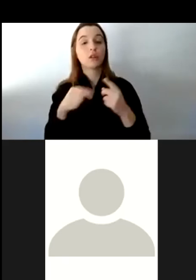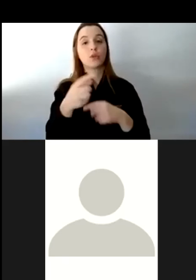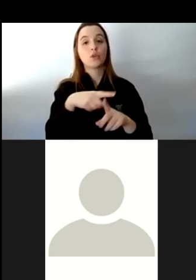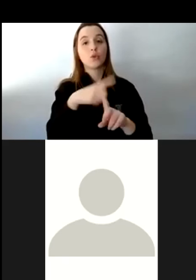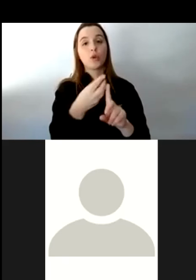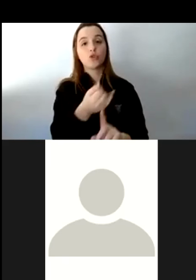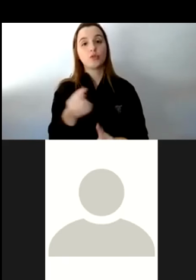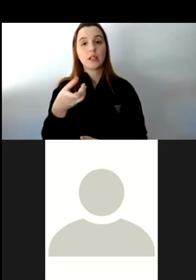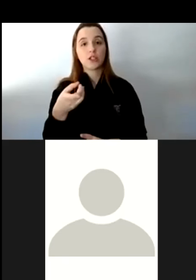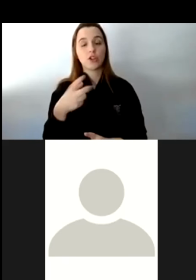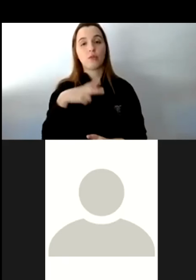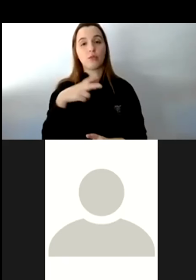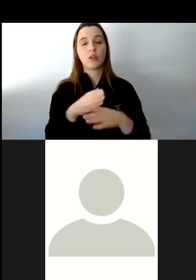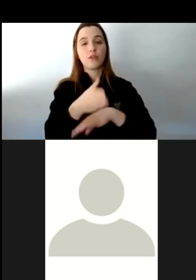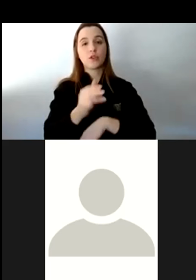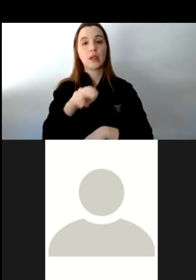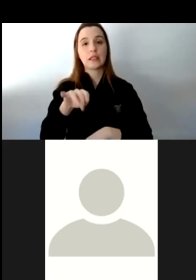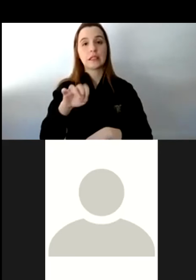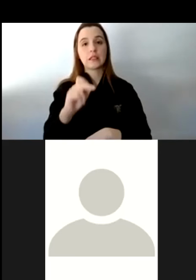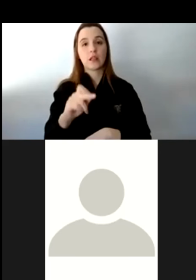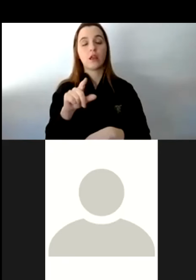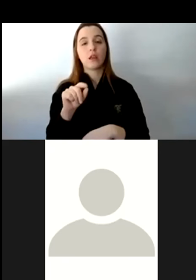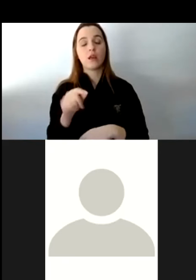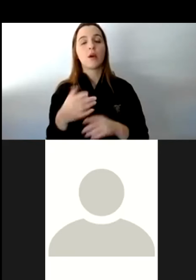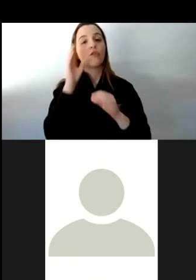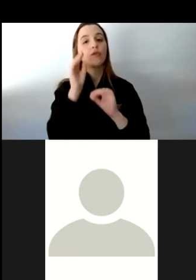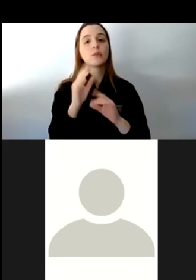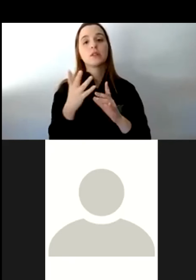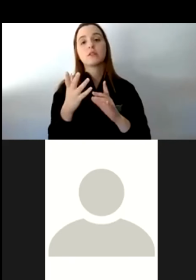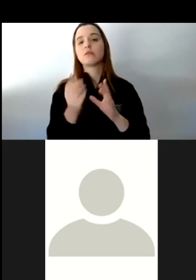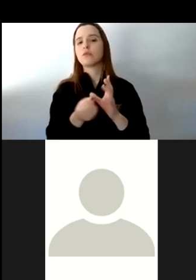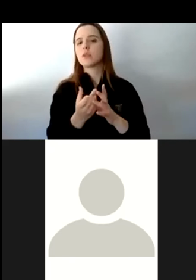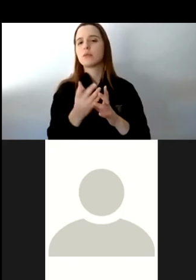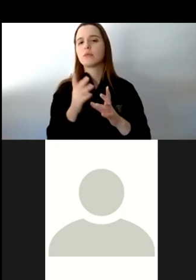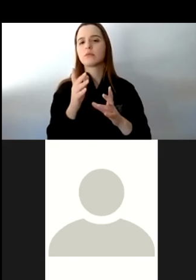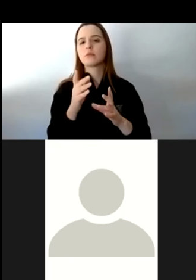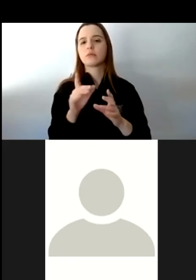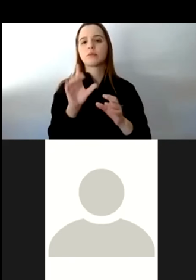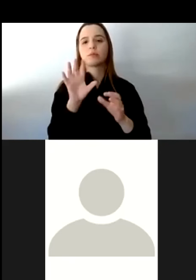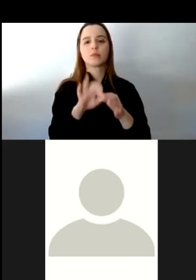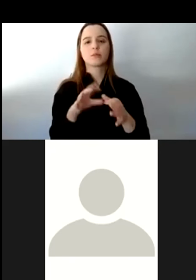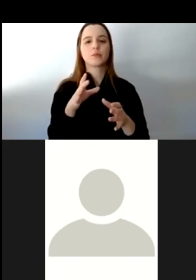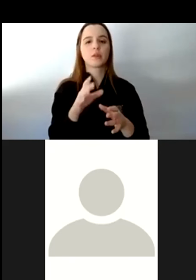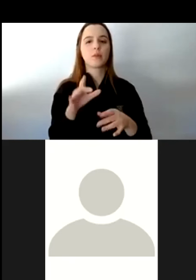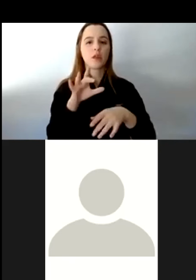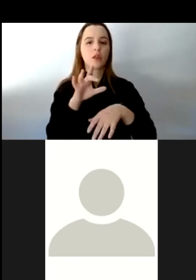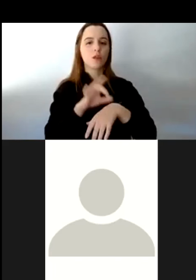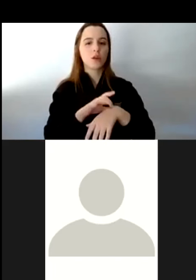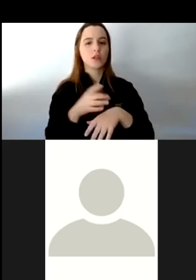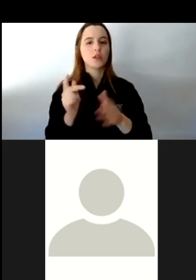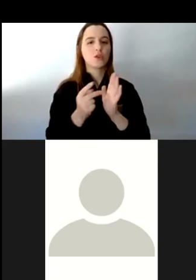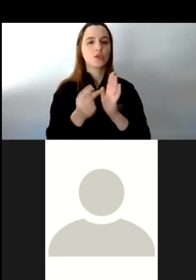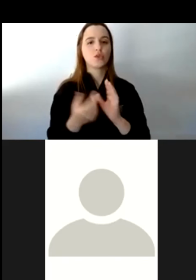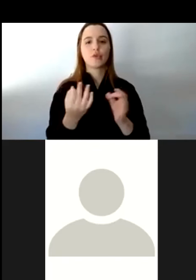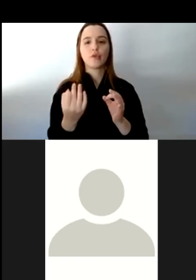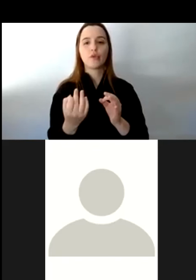2019 Portugal, através do INSA e da Fundação para a Ciência e Tecnologia, juntamente com a DGS, integram um programa europeu para as